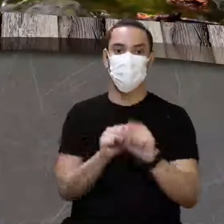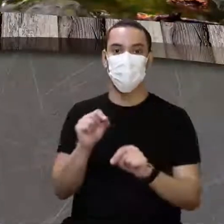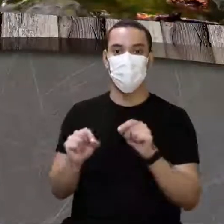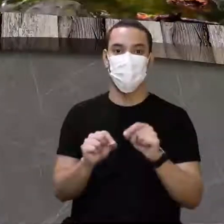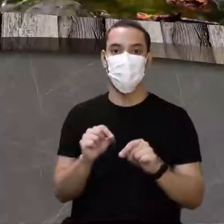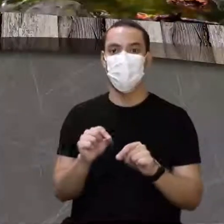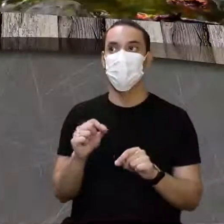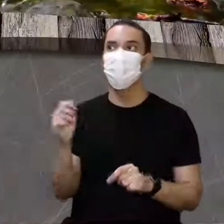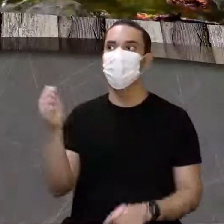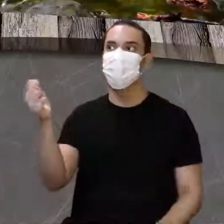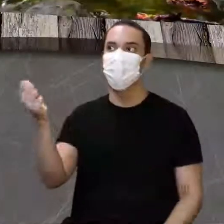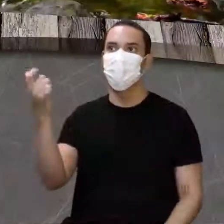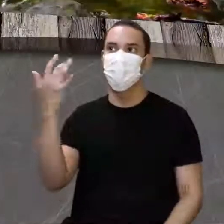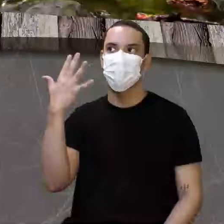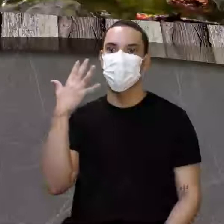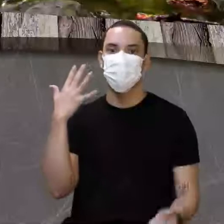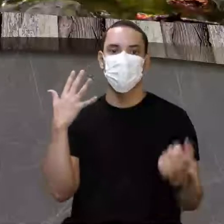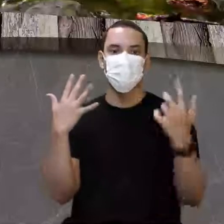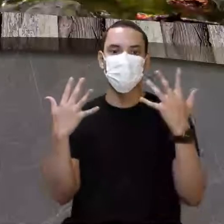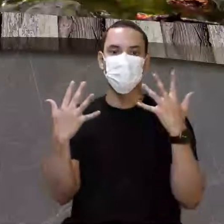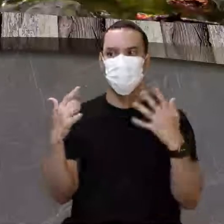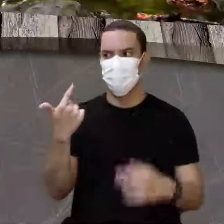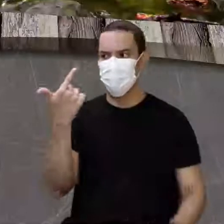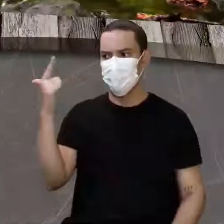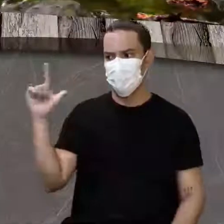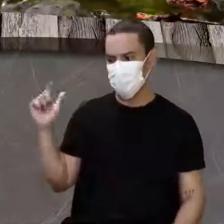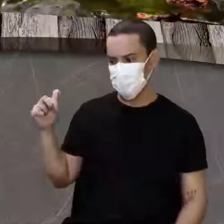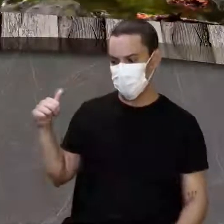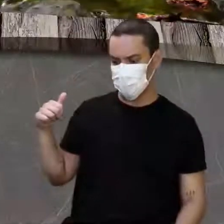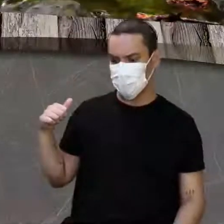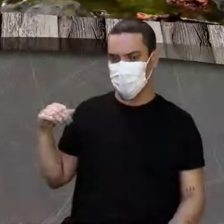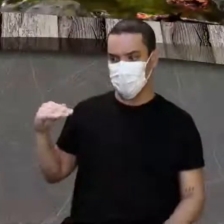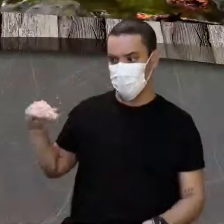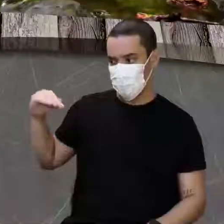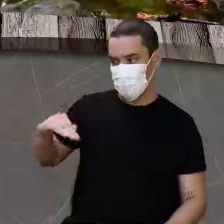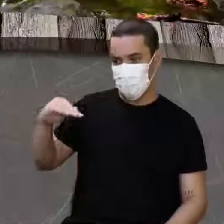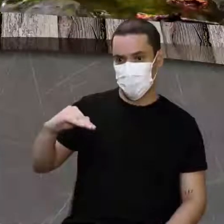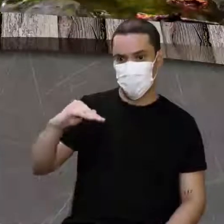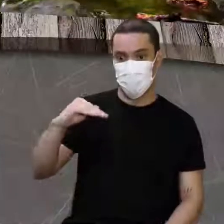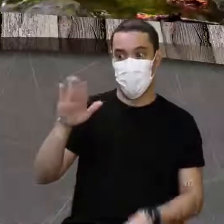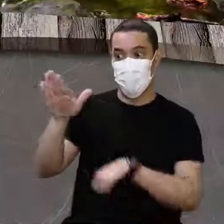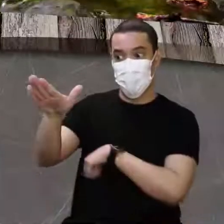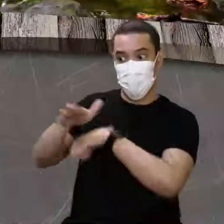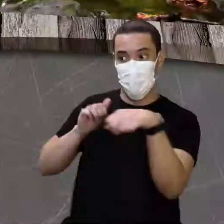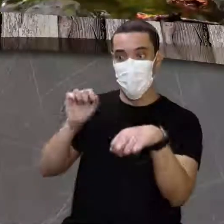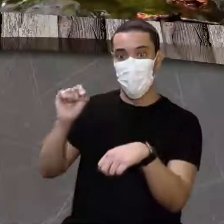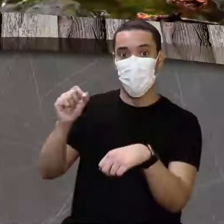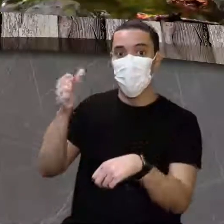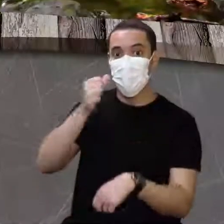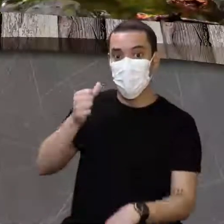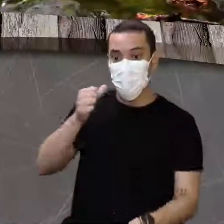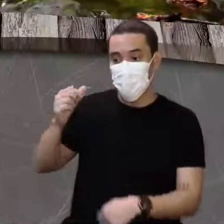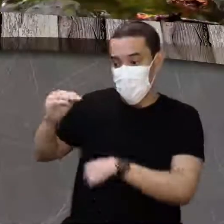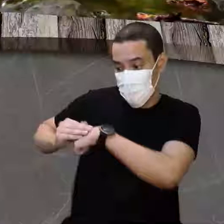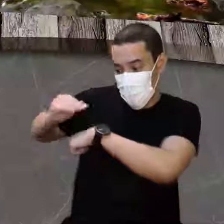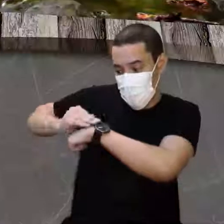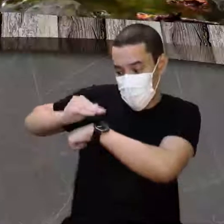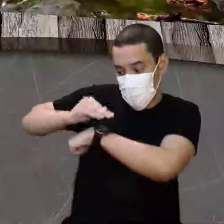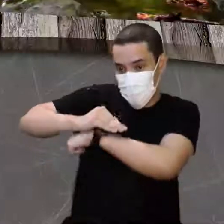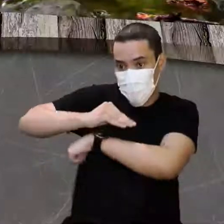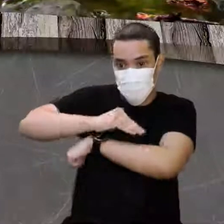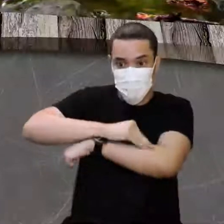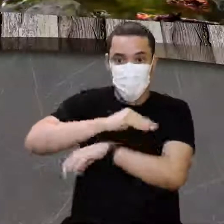lá vocalizando. Aí o outro vem, ele vocaliza para atrair a fêmea, né? Aí o